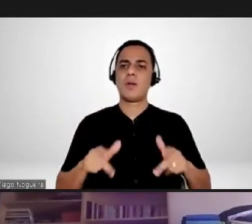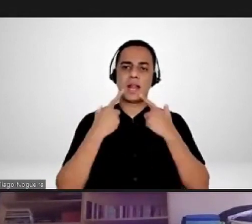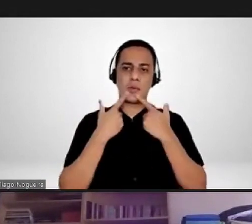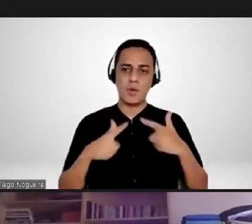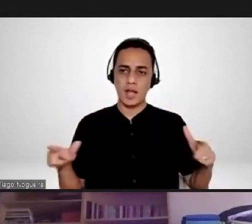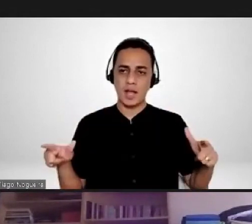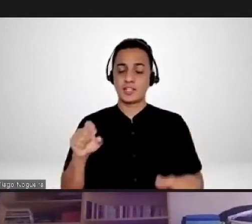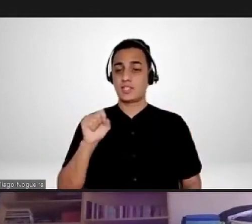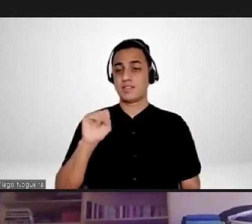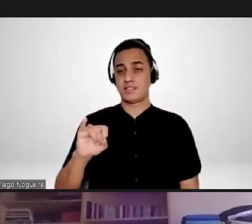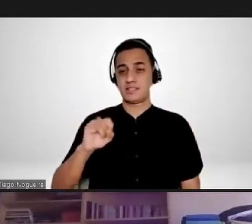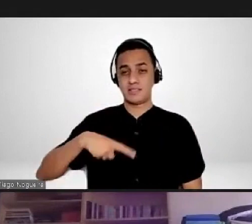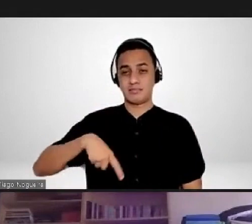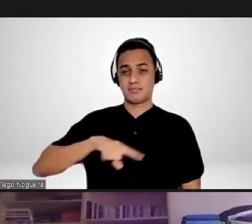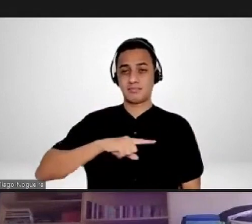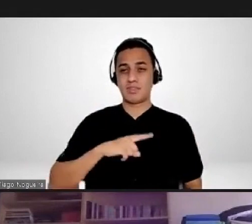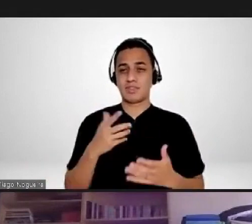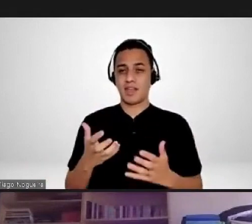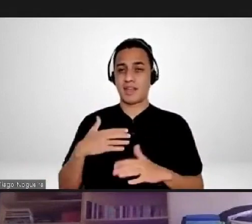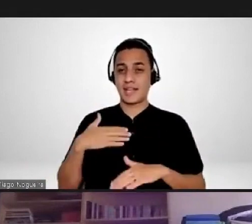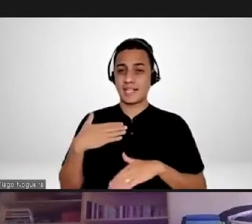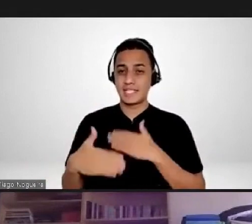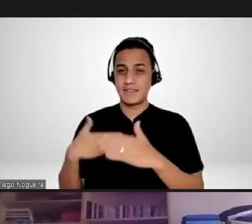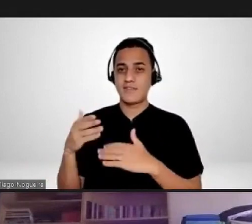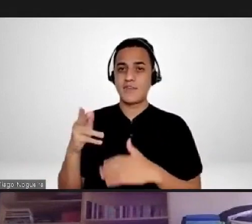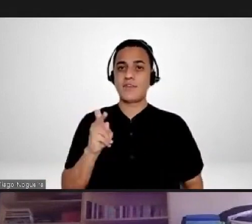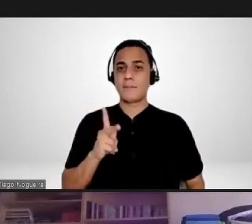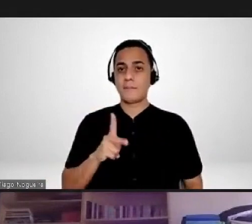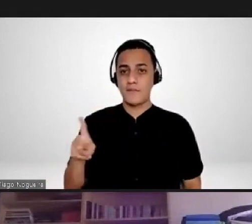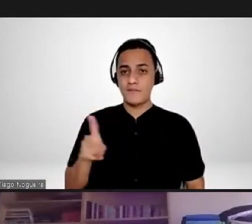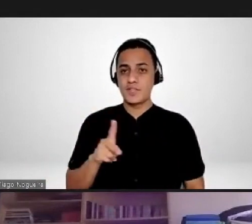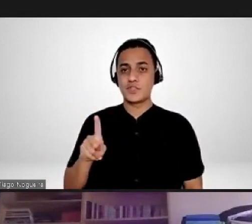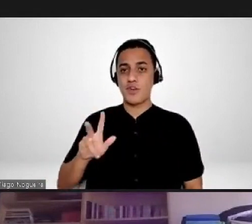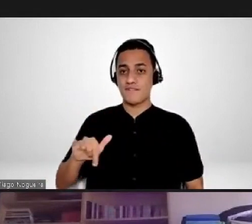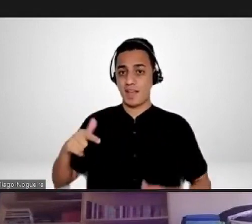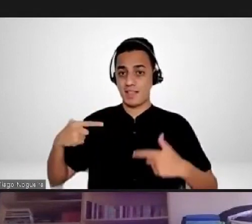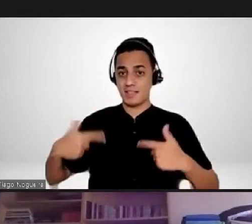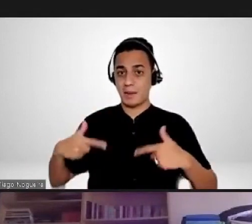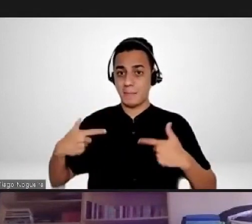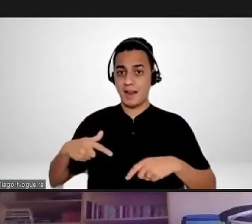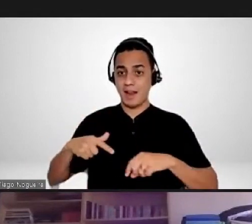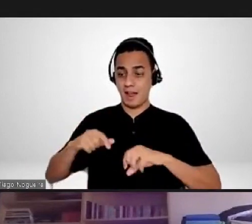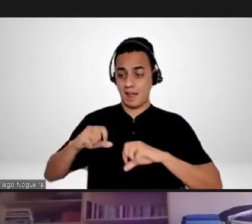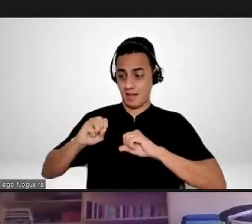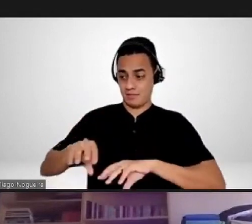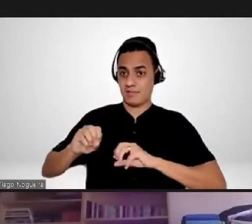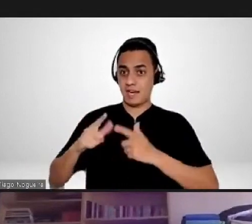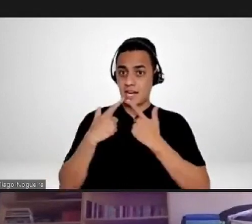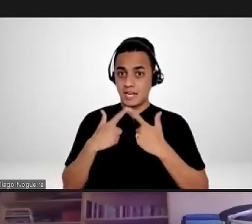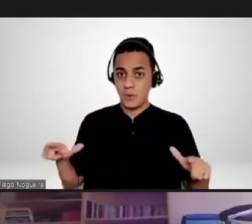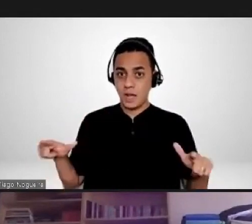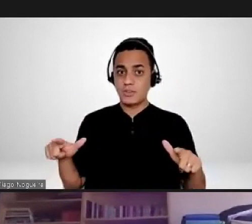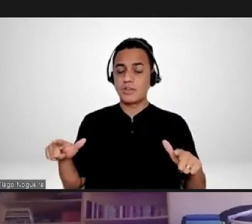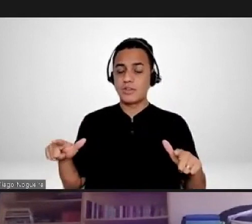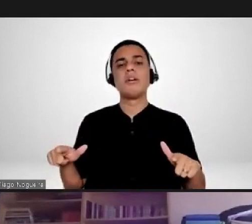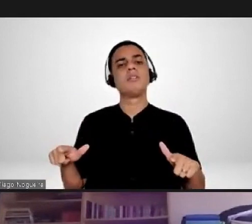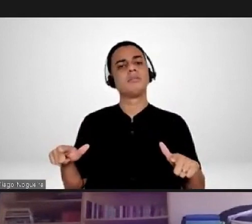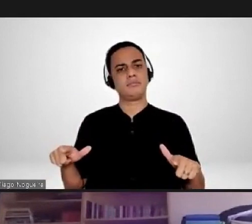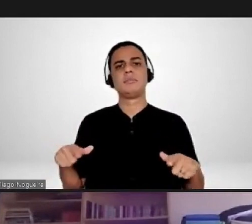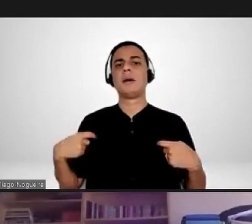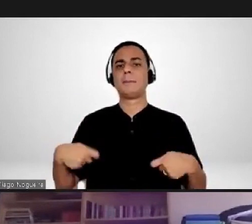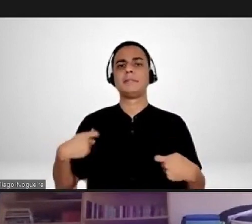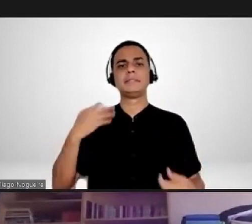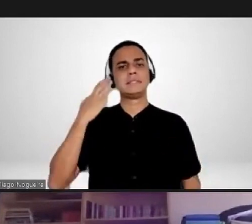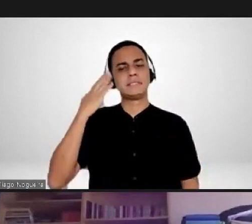quer desenvolver professores que vão trabalhar com essa linguagem, a gente precisa, muitas vezes, ter o respeito que se tem com